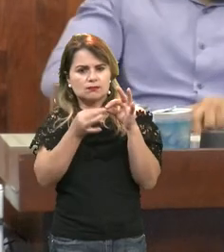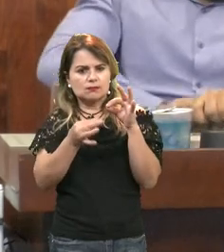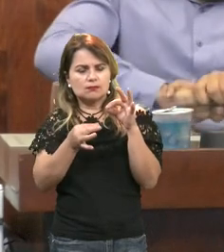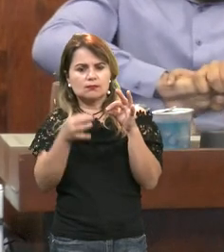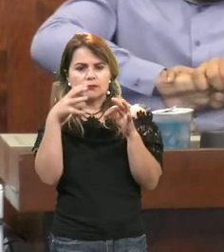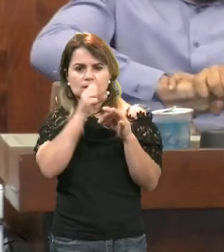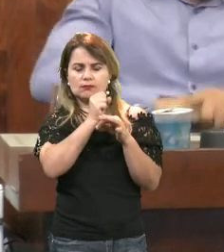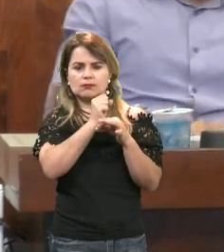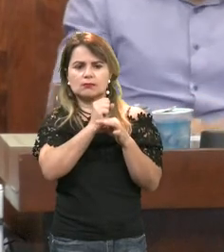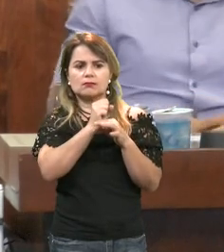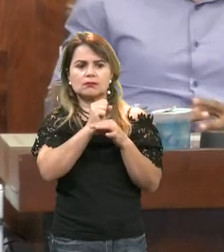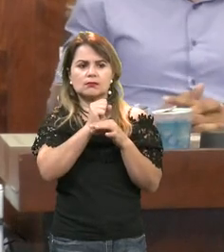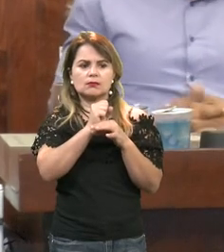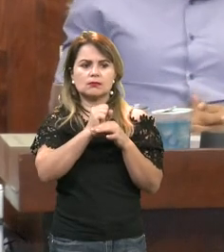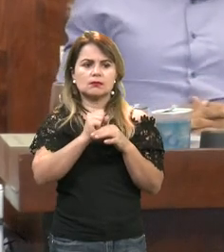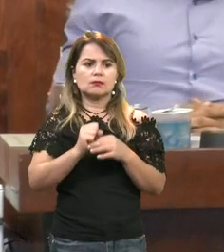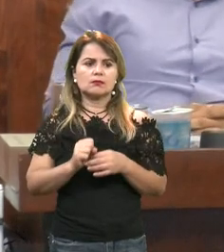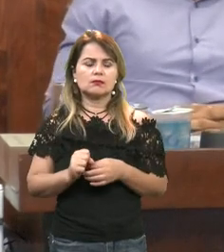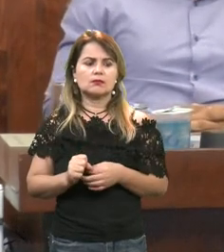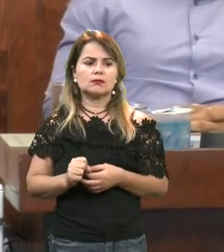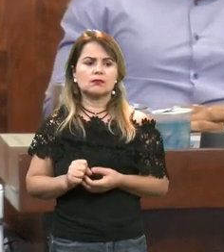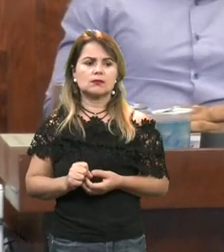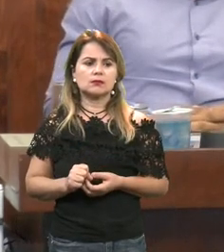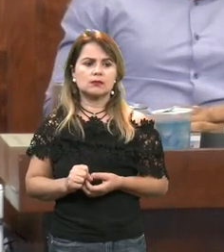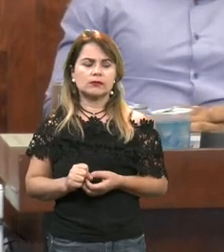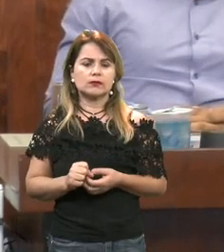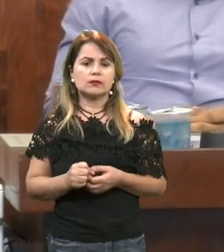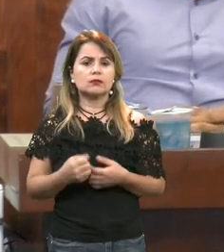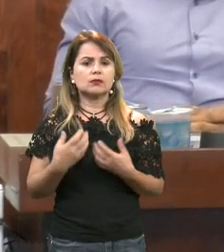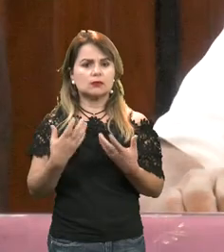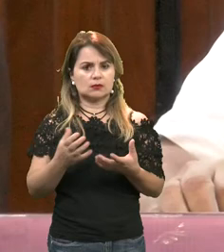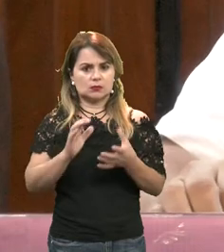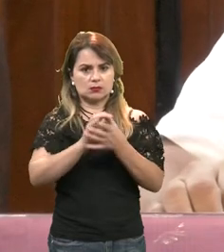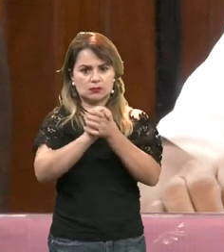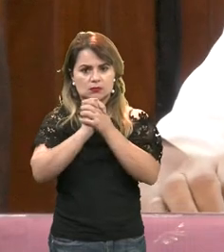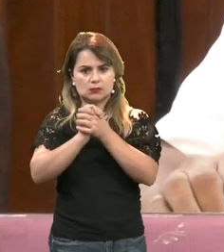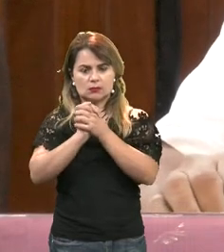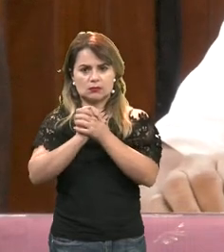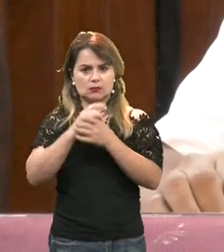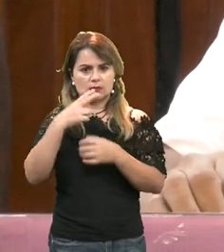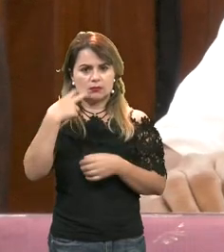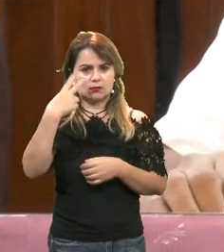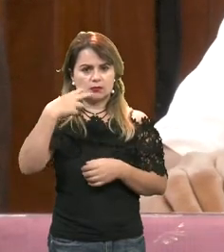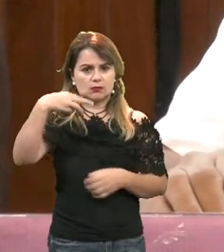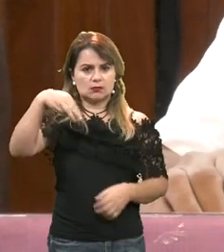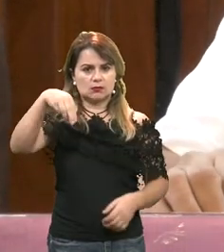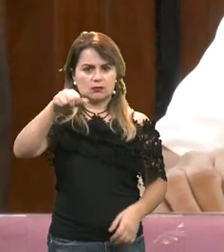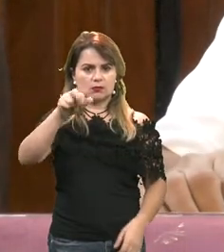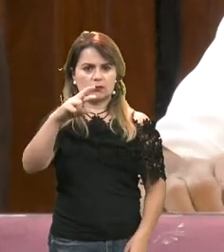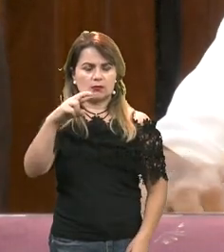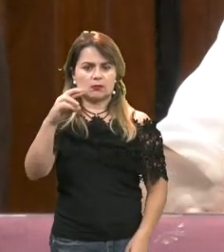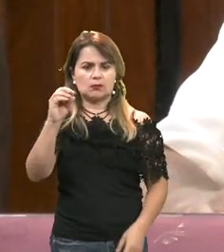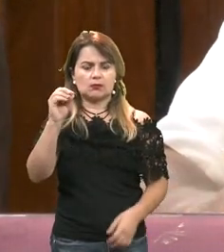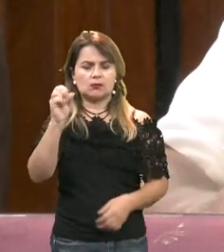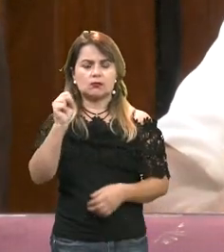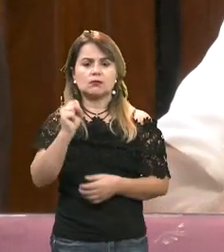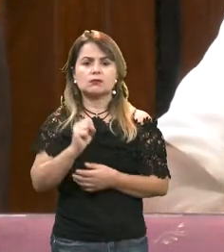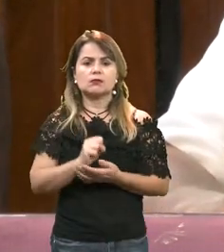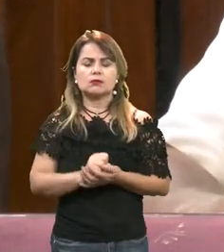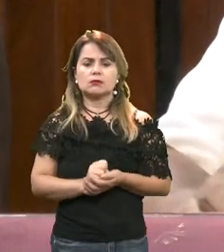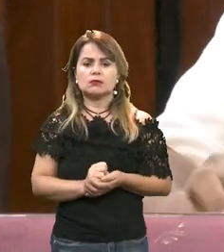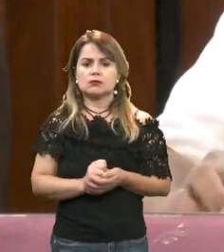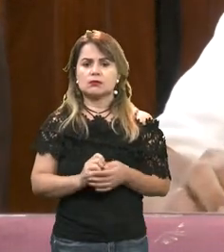tempo. Eu quero primeiramente cumprimentar o vereador Marcos Rezende e aproveitando,